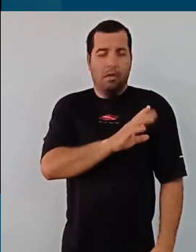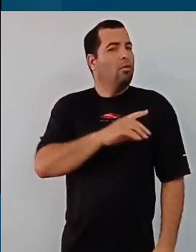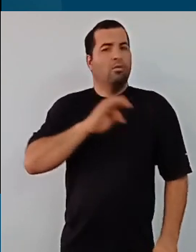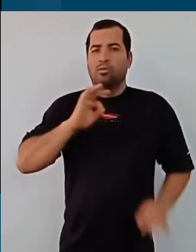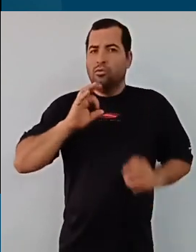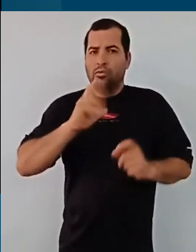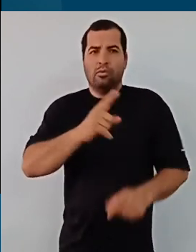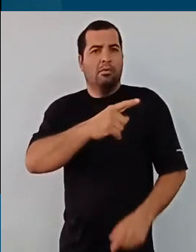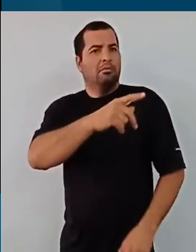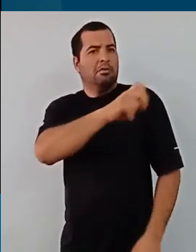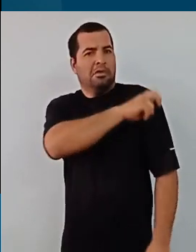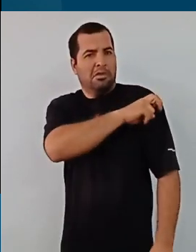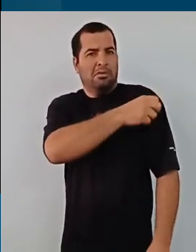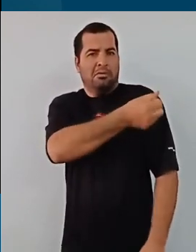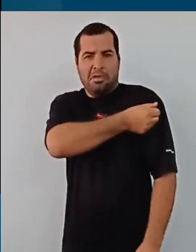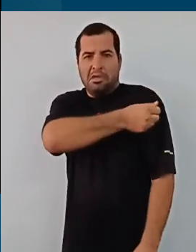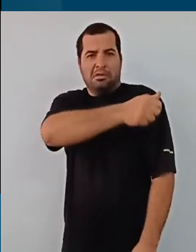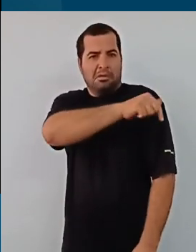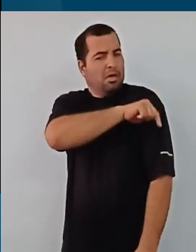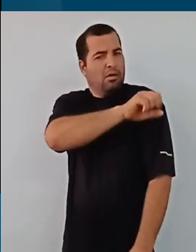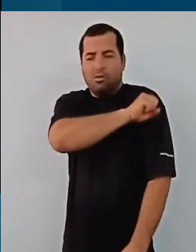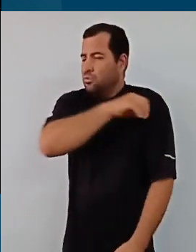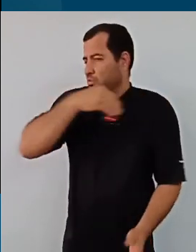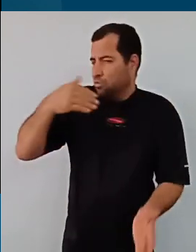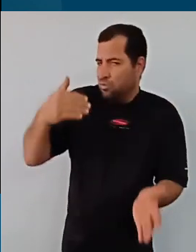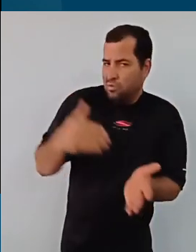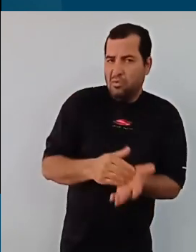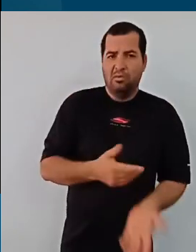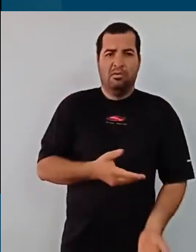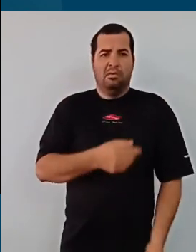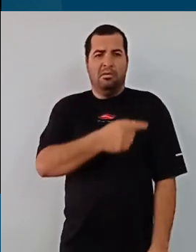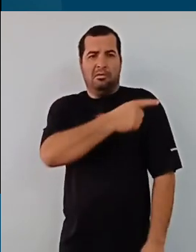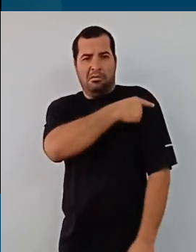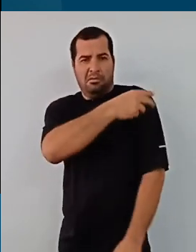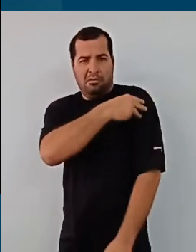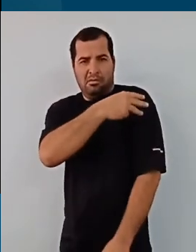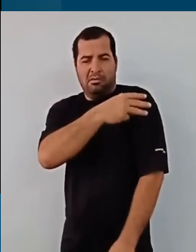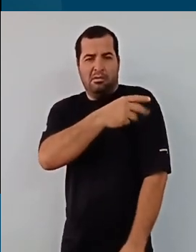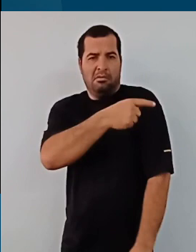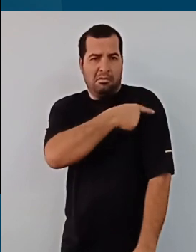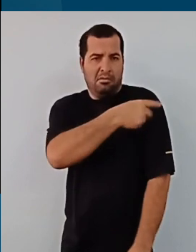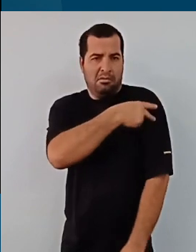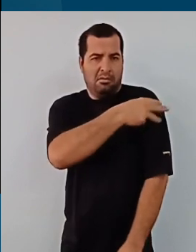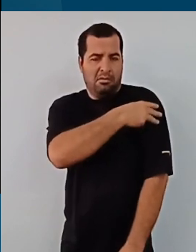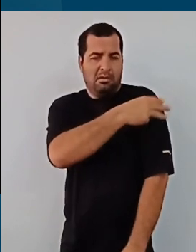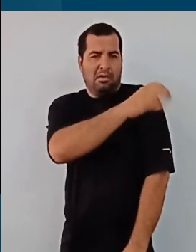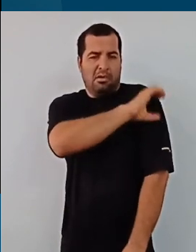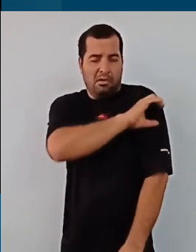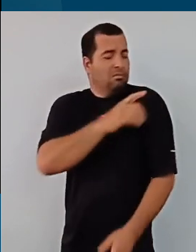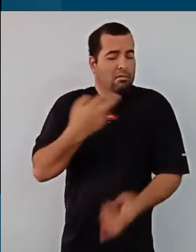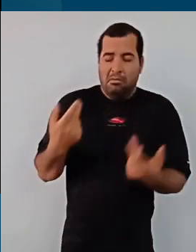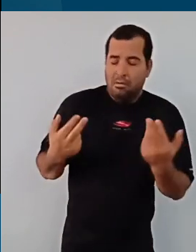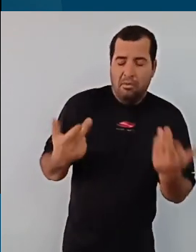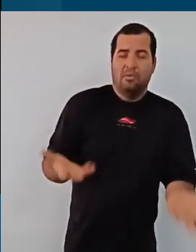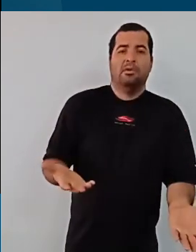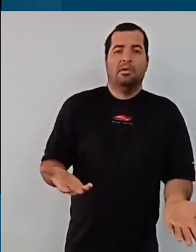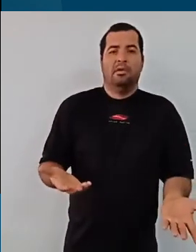8º, do ensino médio também ficaram 1 ano e meio fora da escola. Por mais que tenha sido feito